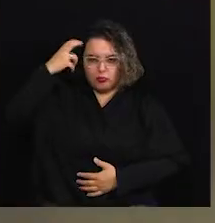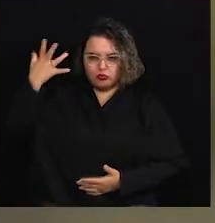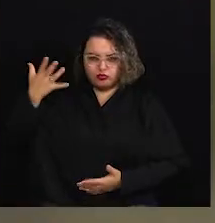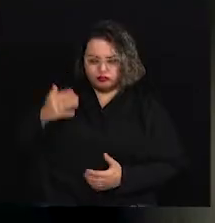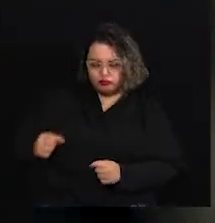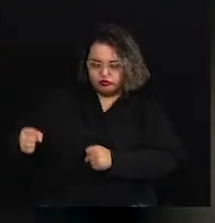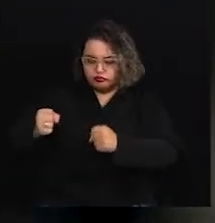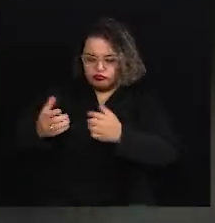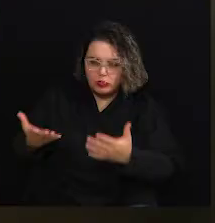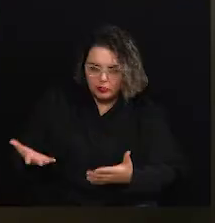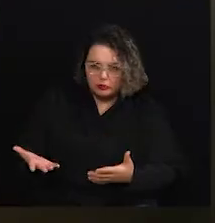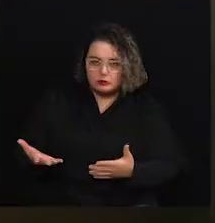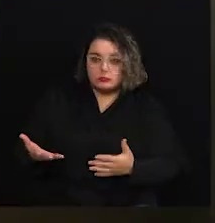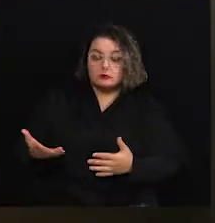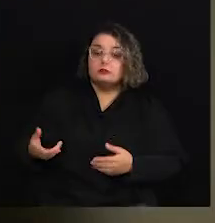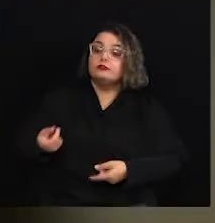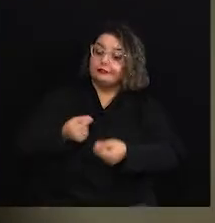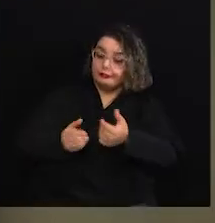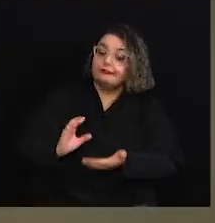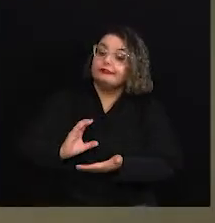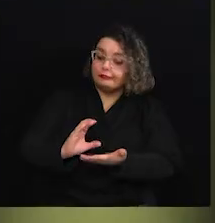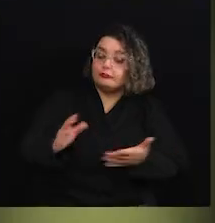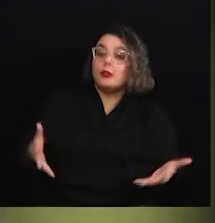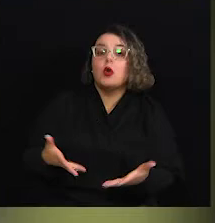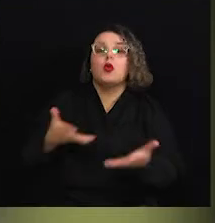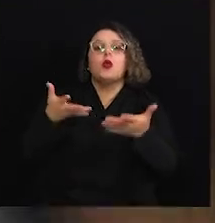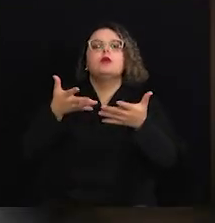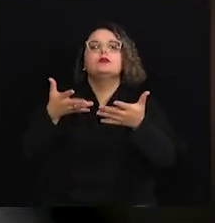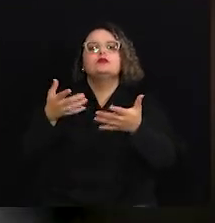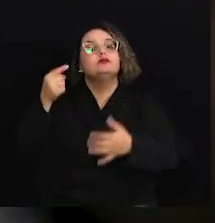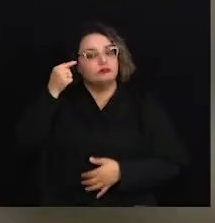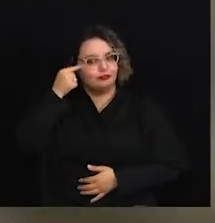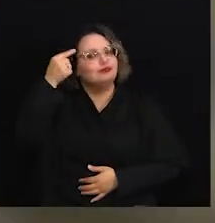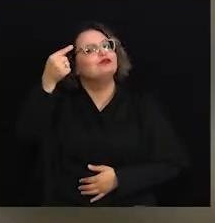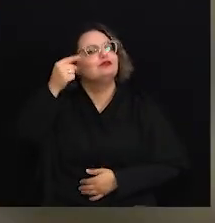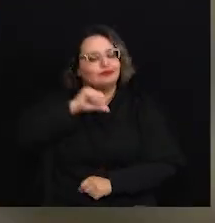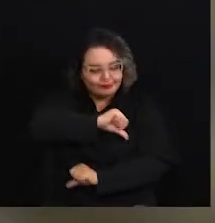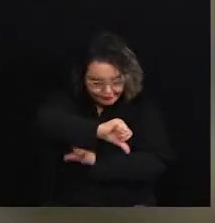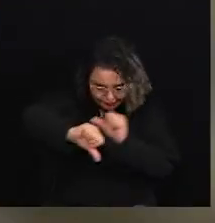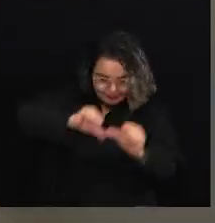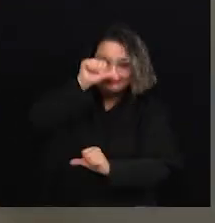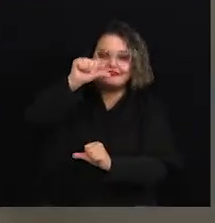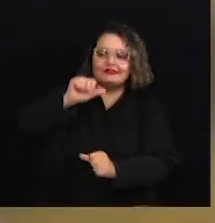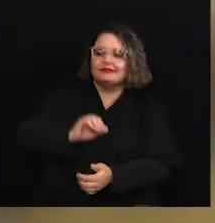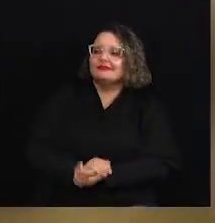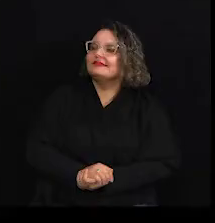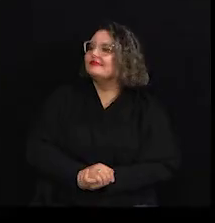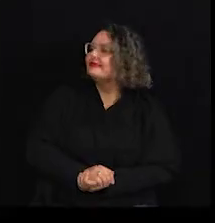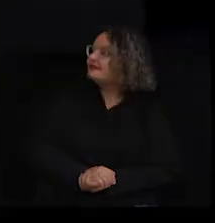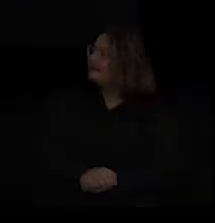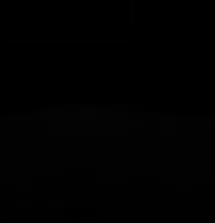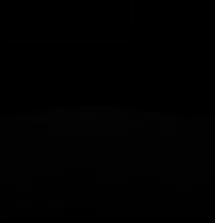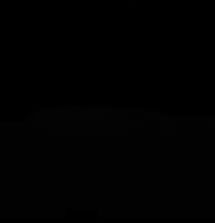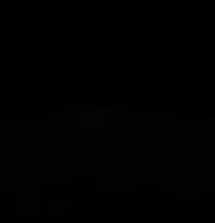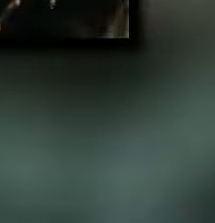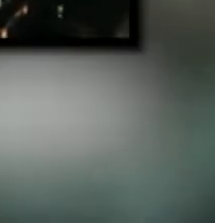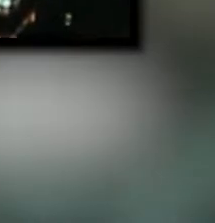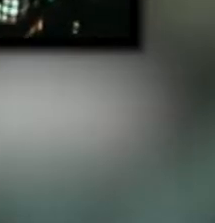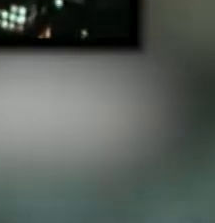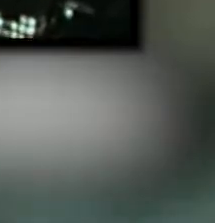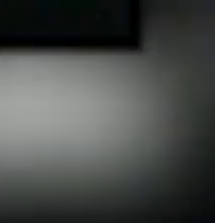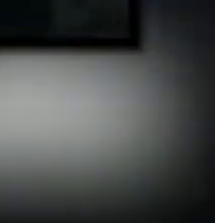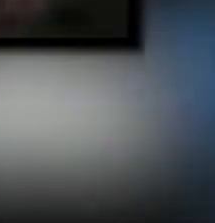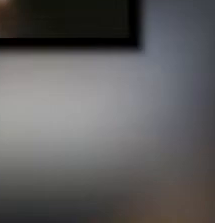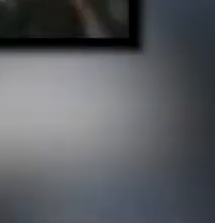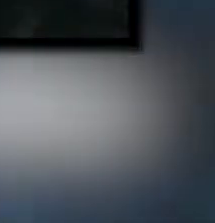intelectual e a busca pelo investimento necessário para impulsionar uma ideia revolucionária. You're gonna hand